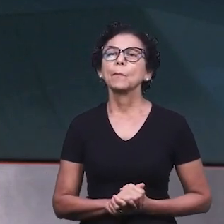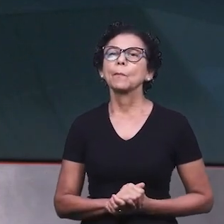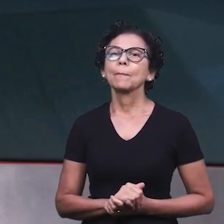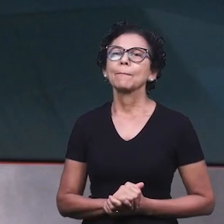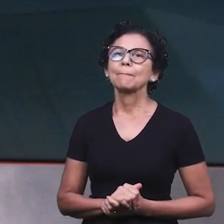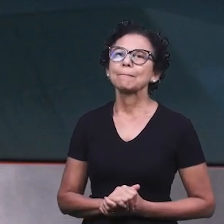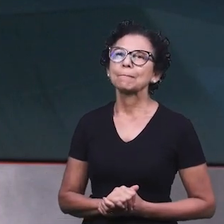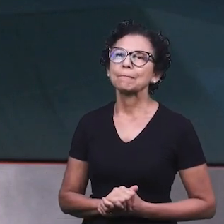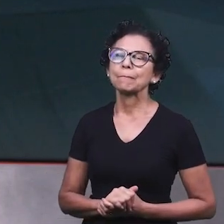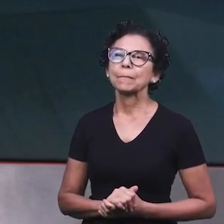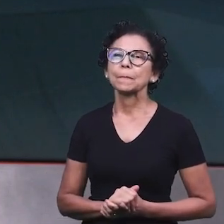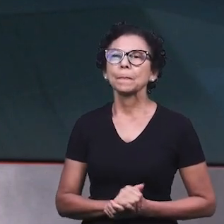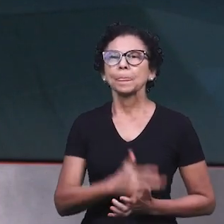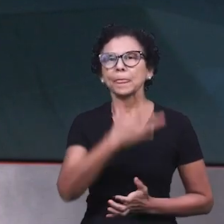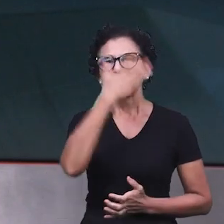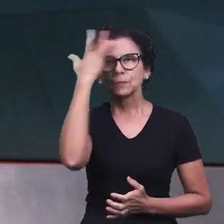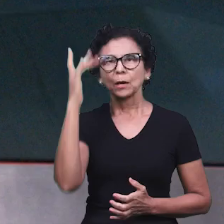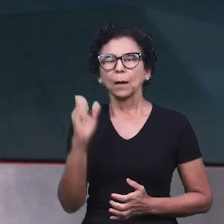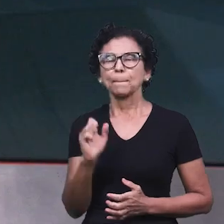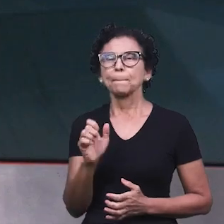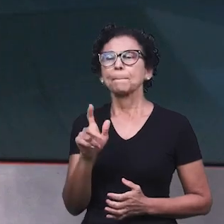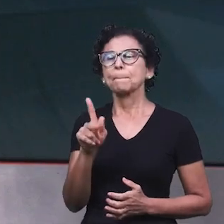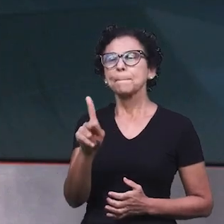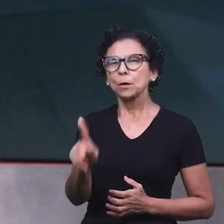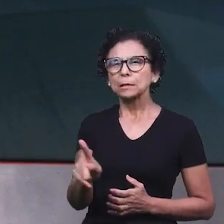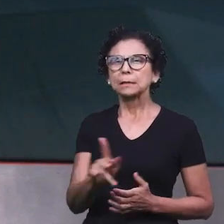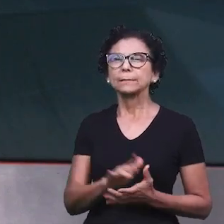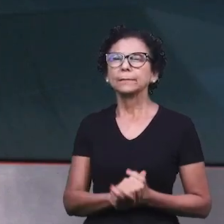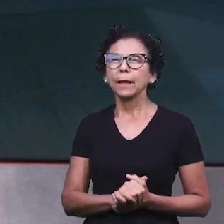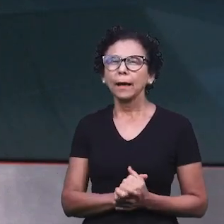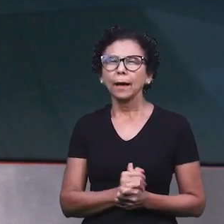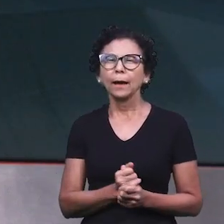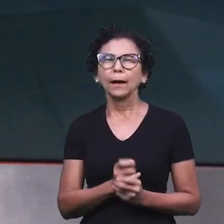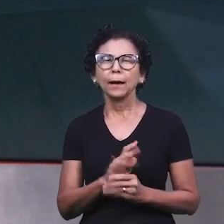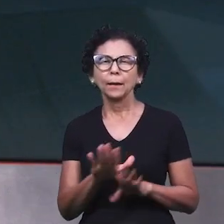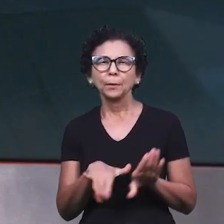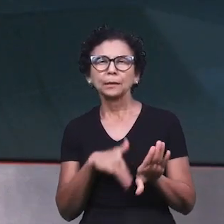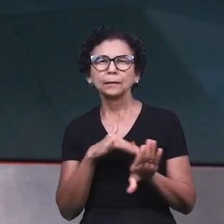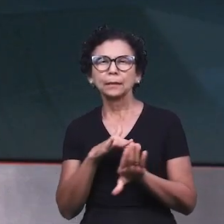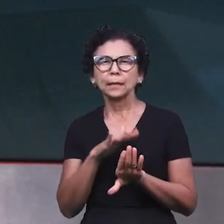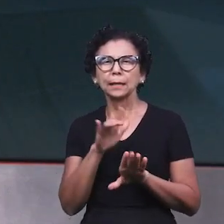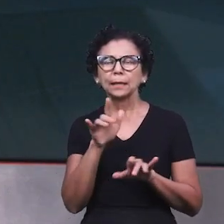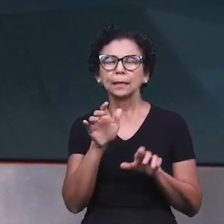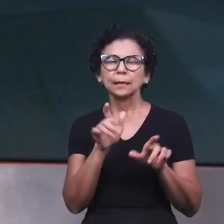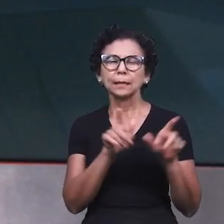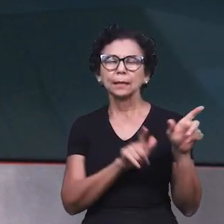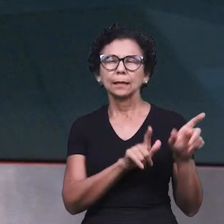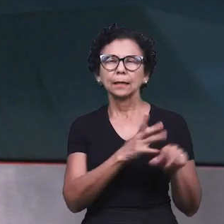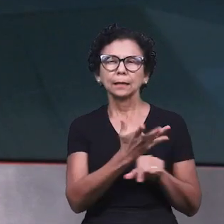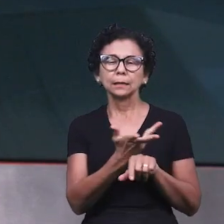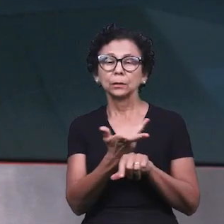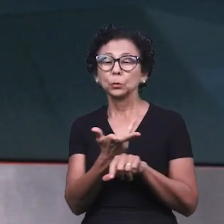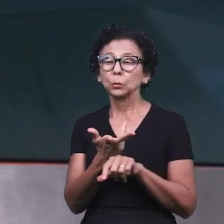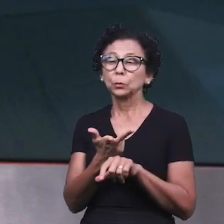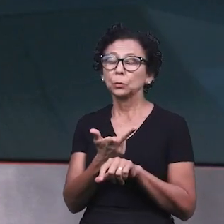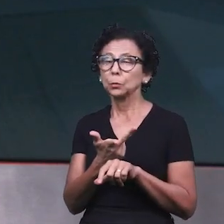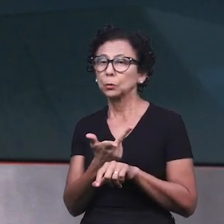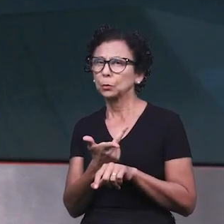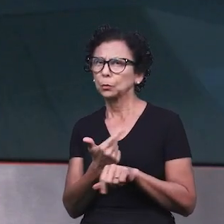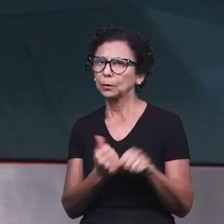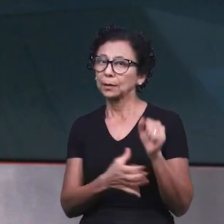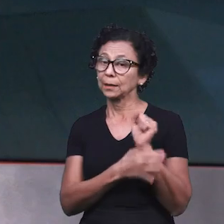curador faça essa dívida um empréstimo consignado,